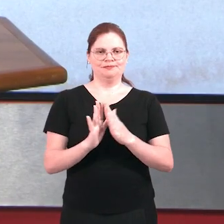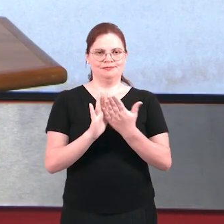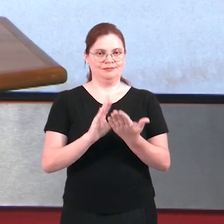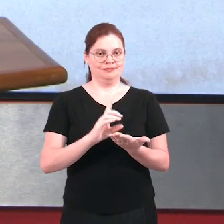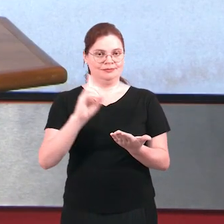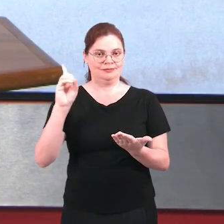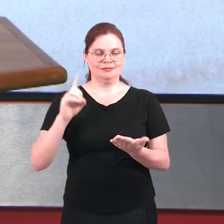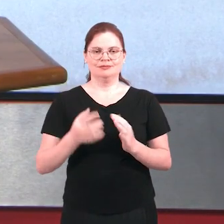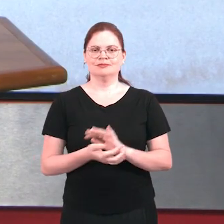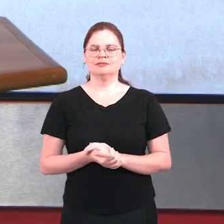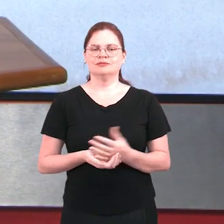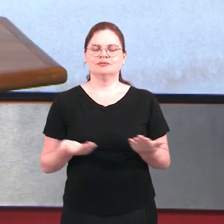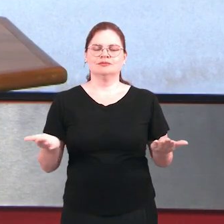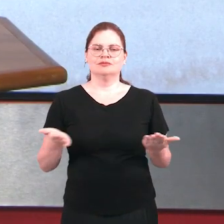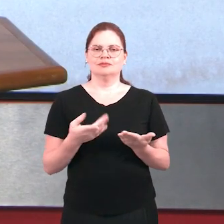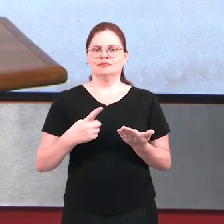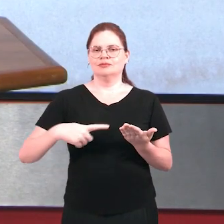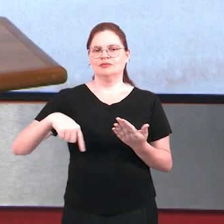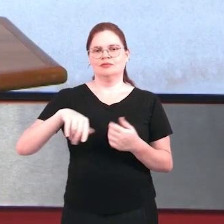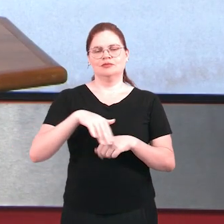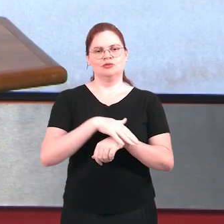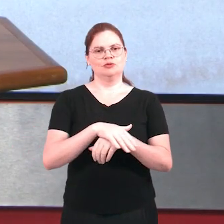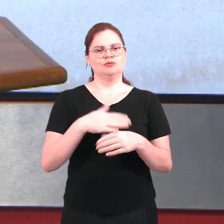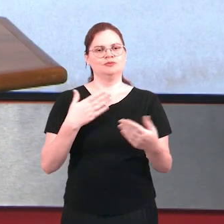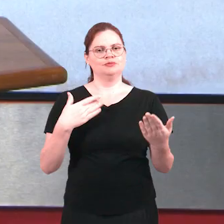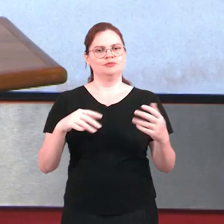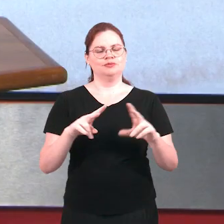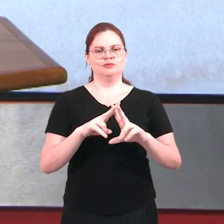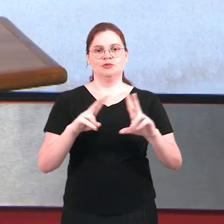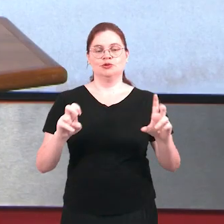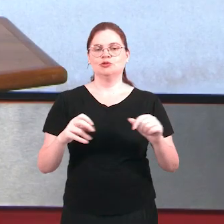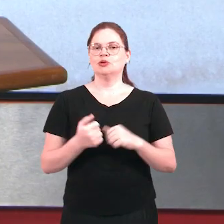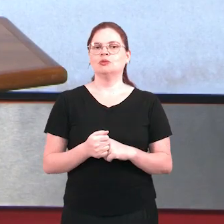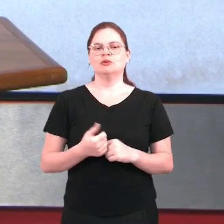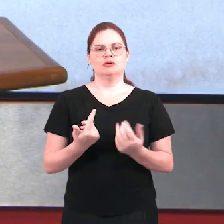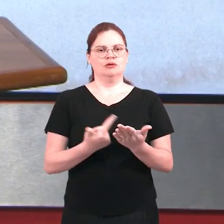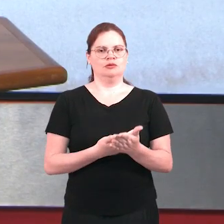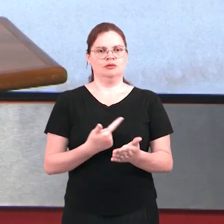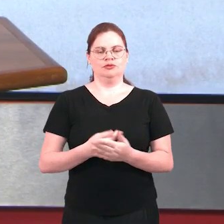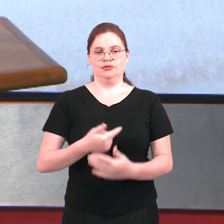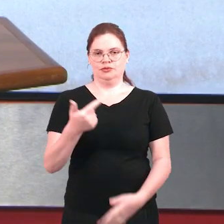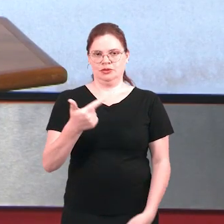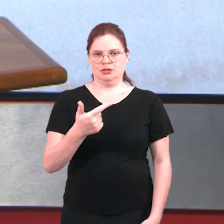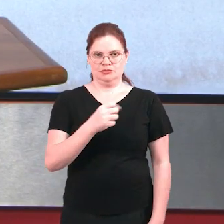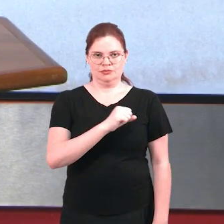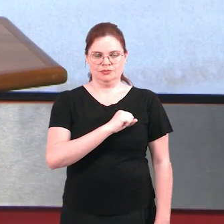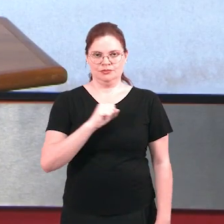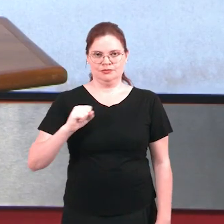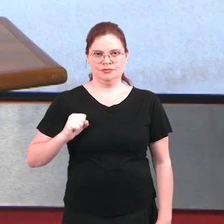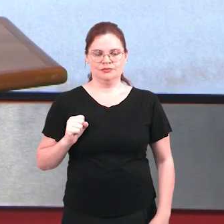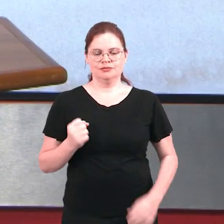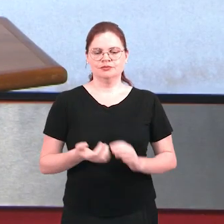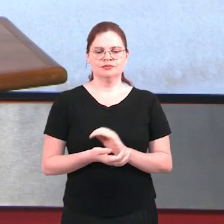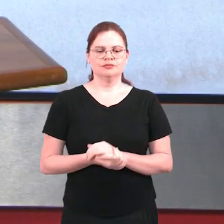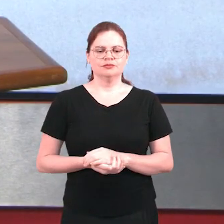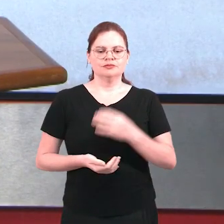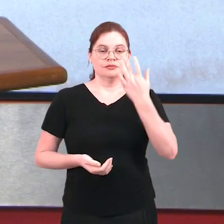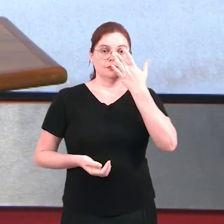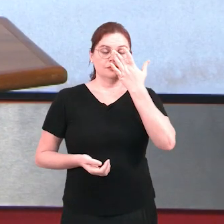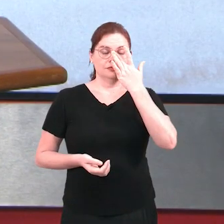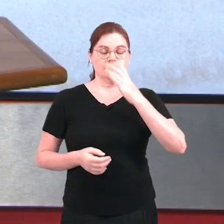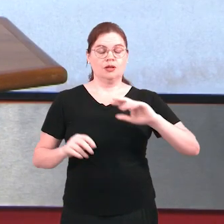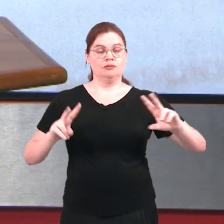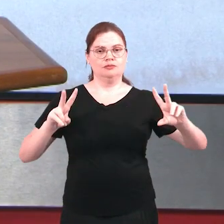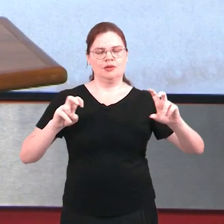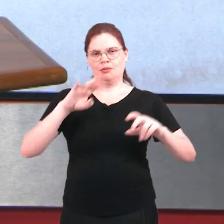Bíblia, falaremos hoje sobre o livro de 2 Samuel. E o grande tema do segundo